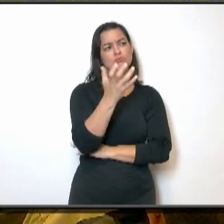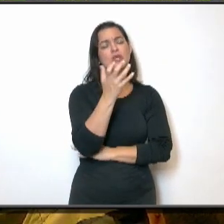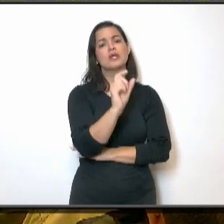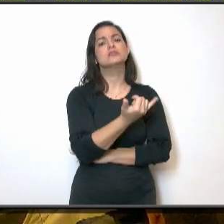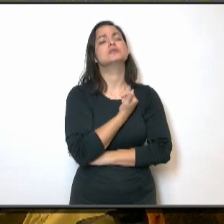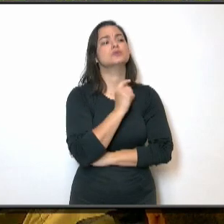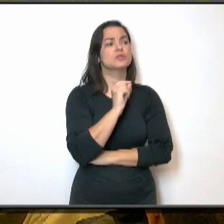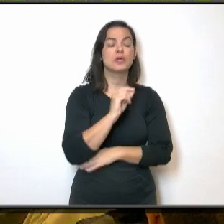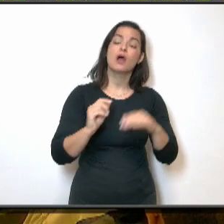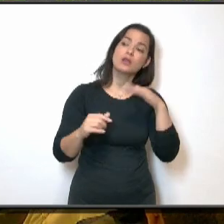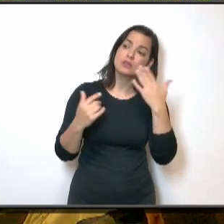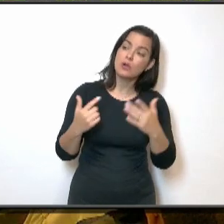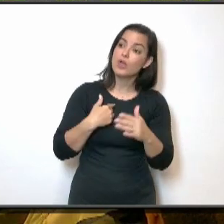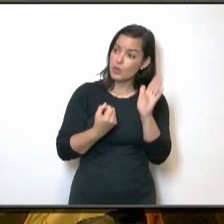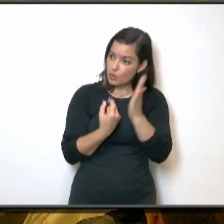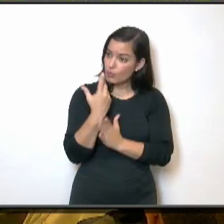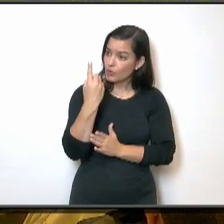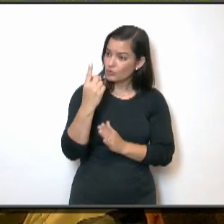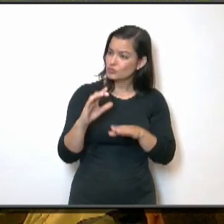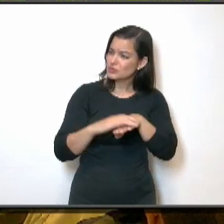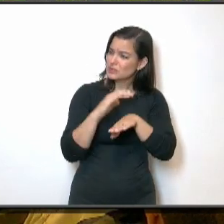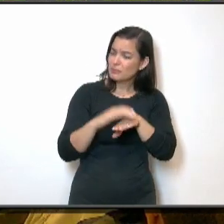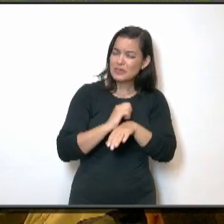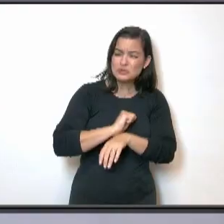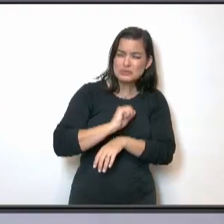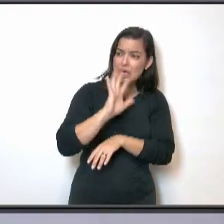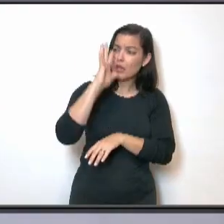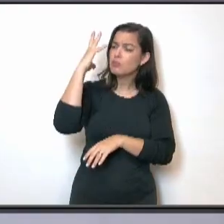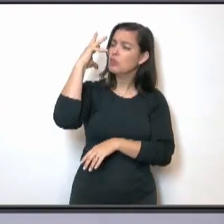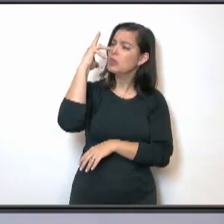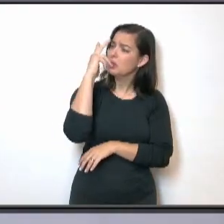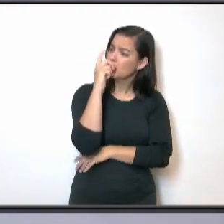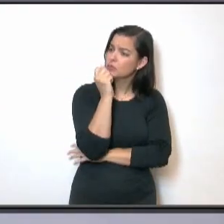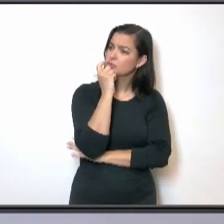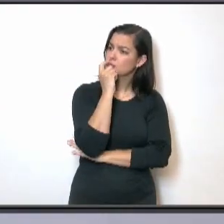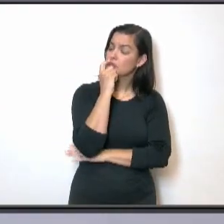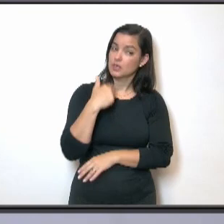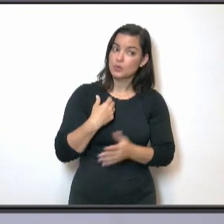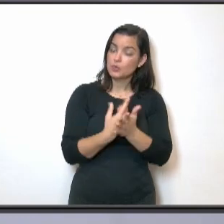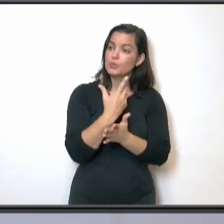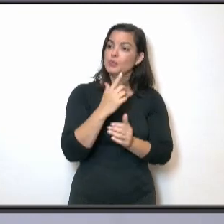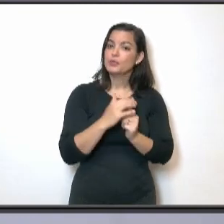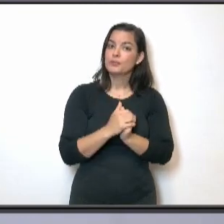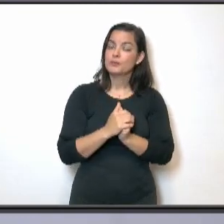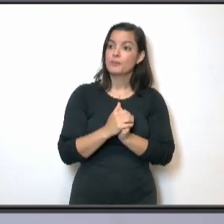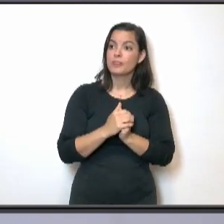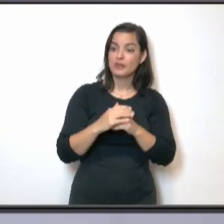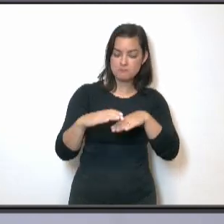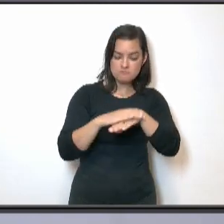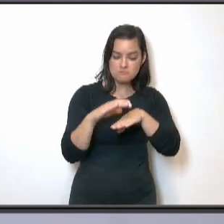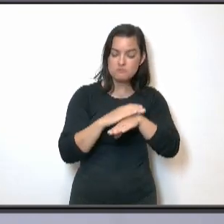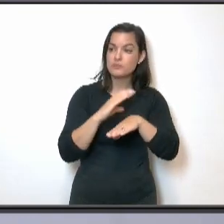assim, é o seguinte, eu comprei um sapato caríssimo, achei ele lindo. Eu comprei esse sapato, é de couro,